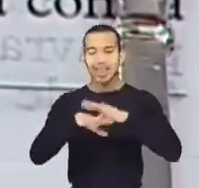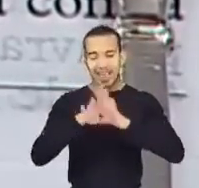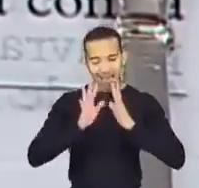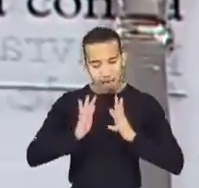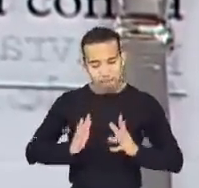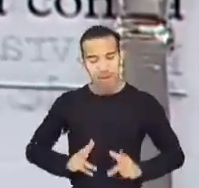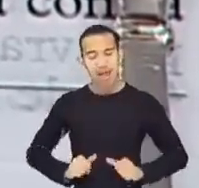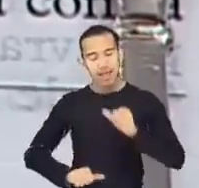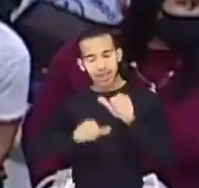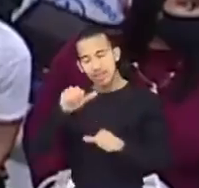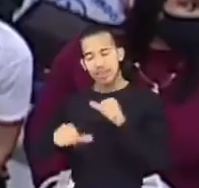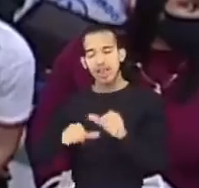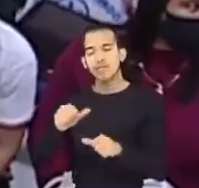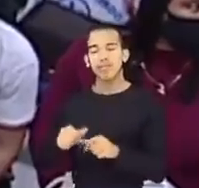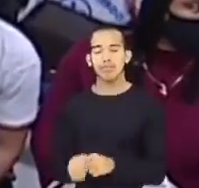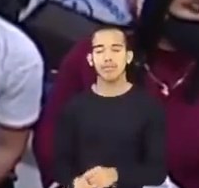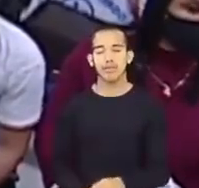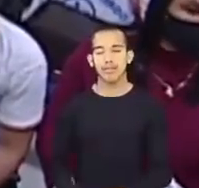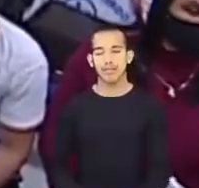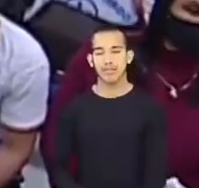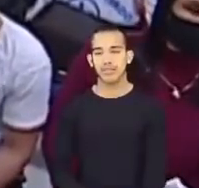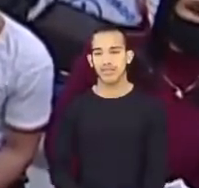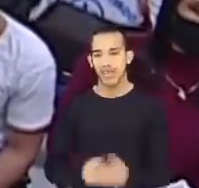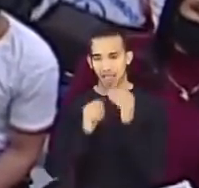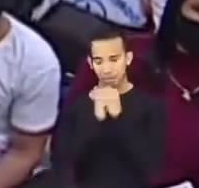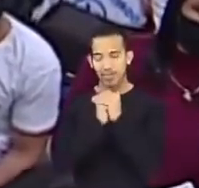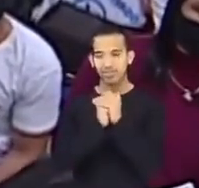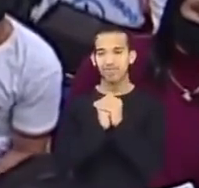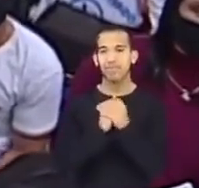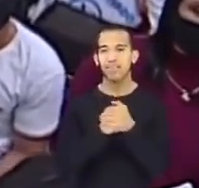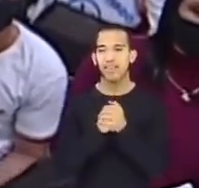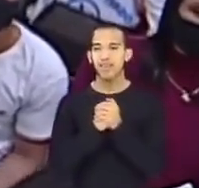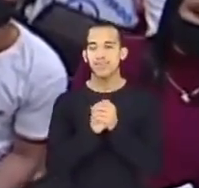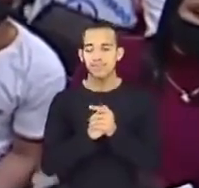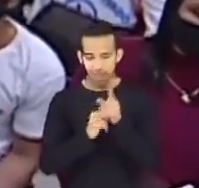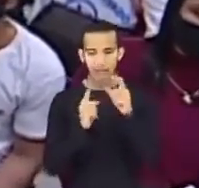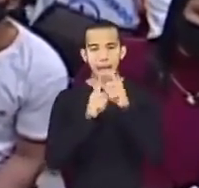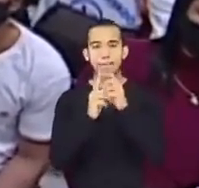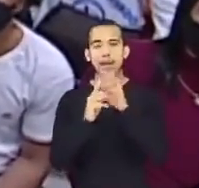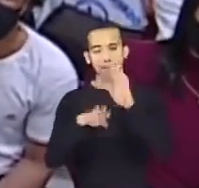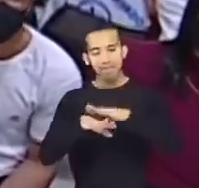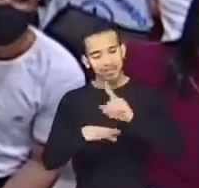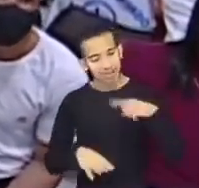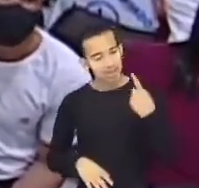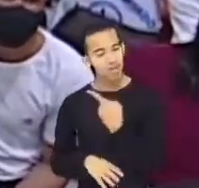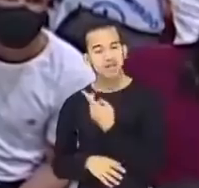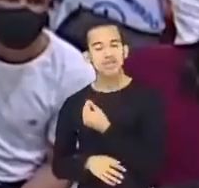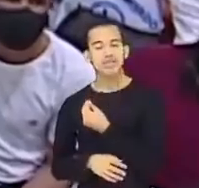purificado, transformado. Amém? É o que a palavra faz conosco.